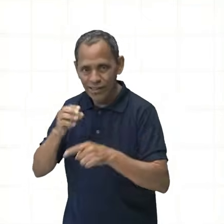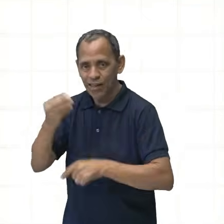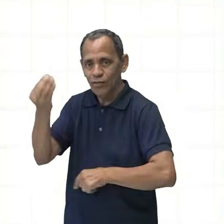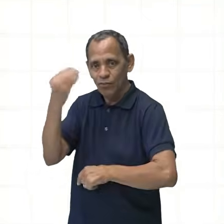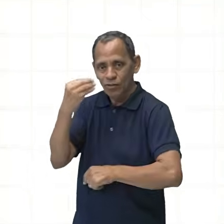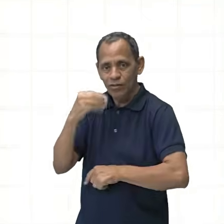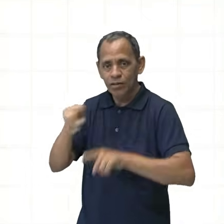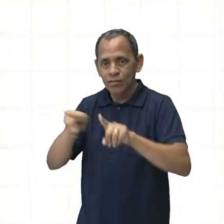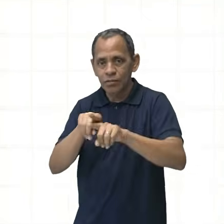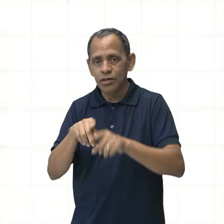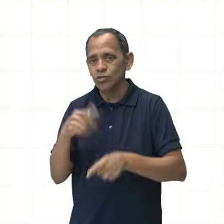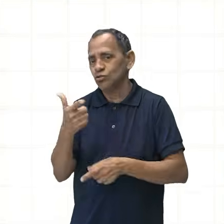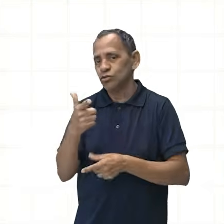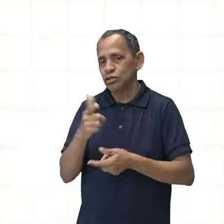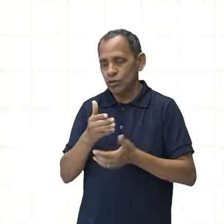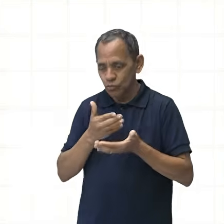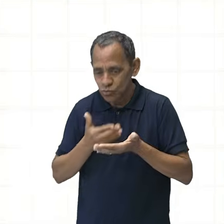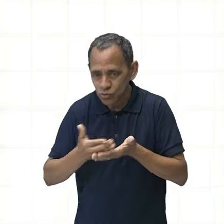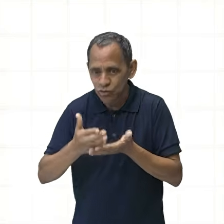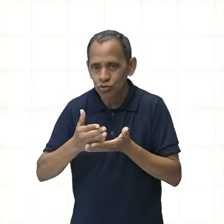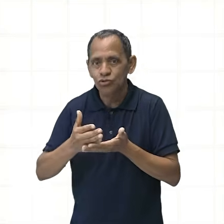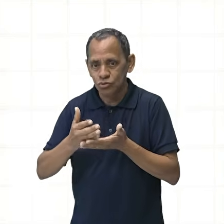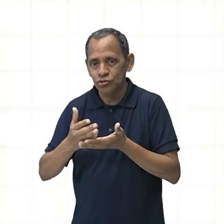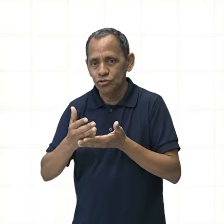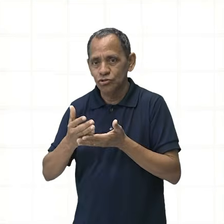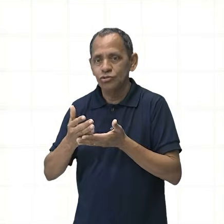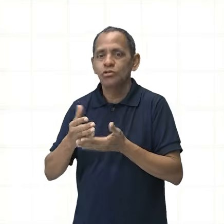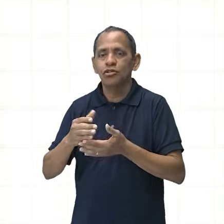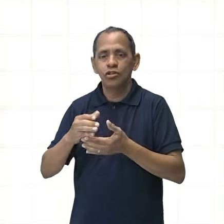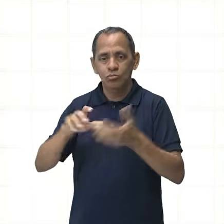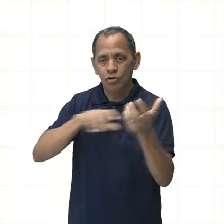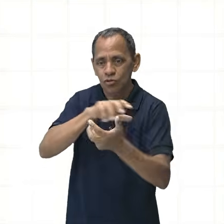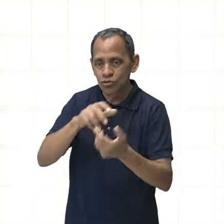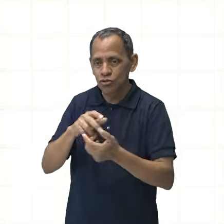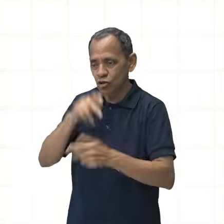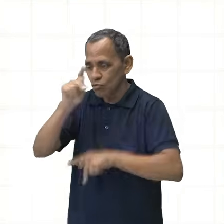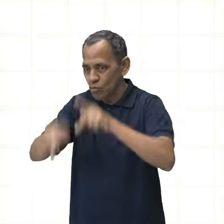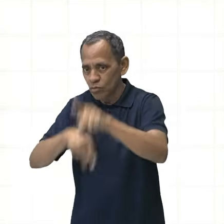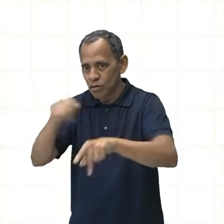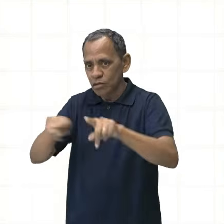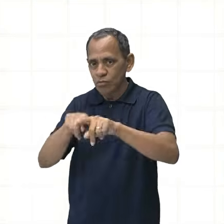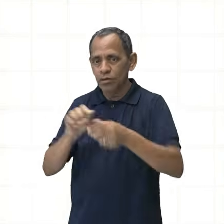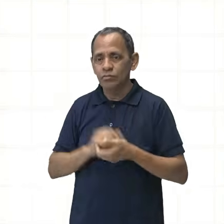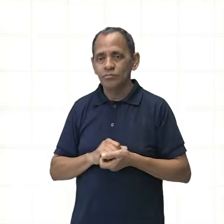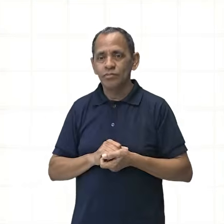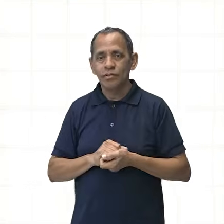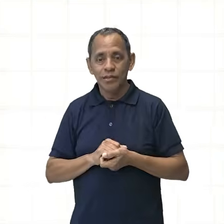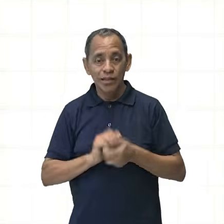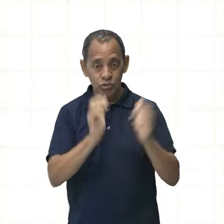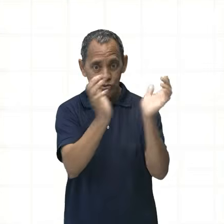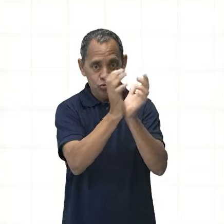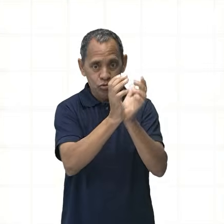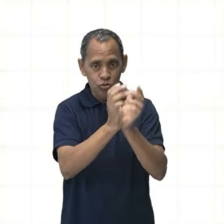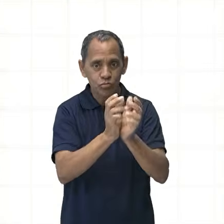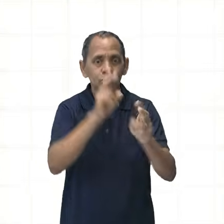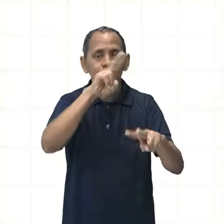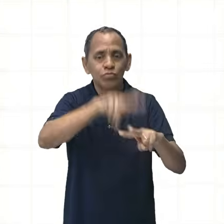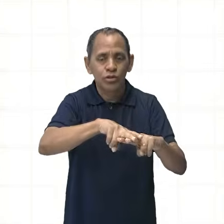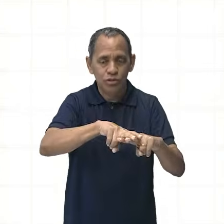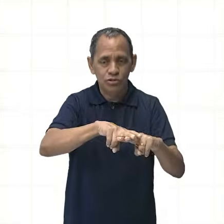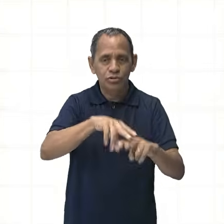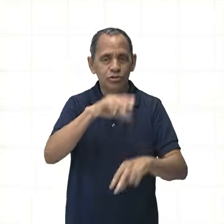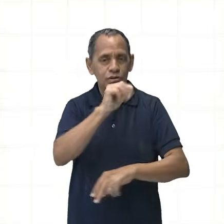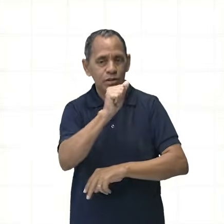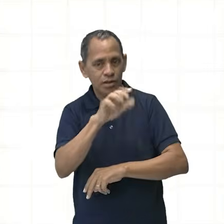esse ataque ele fracassou e não houve ali o início de uma revolta popular. Castro e